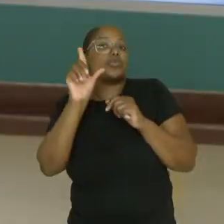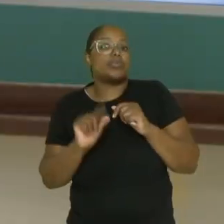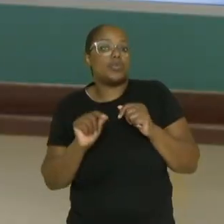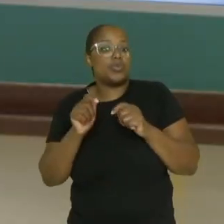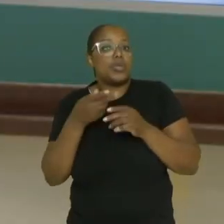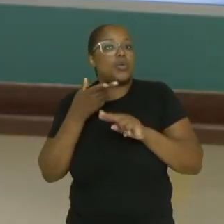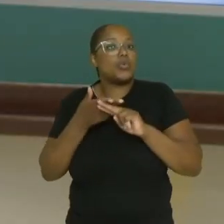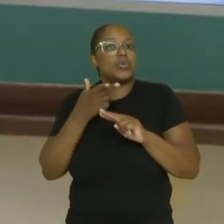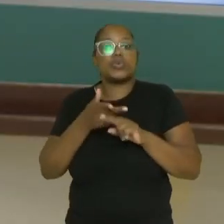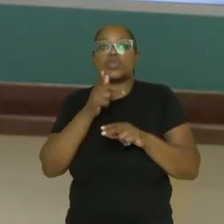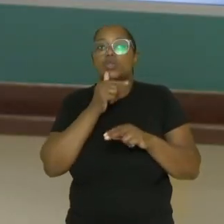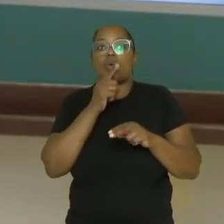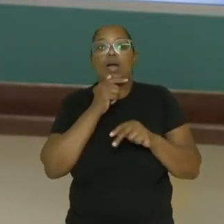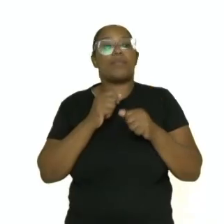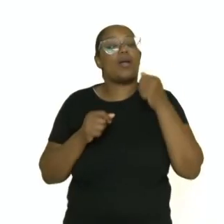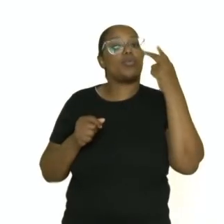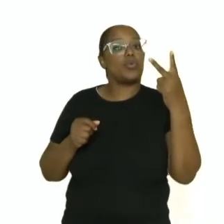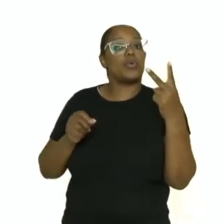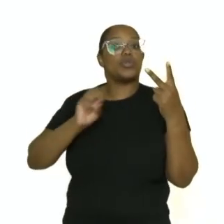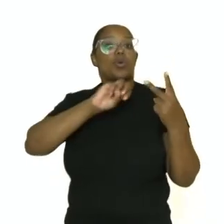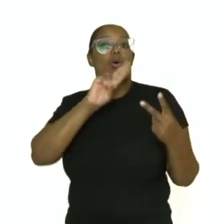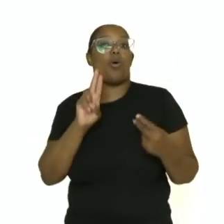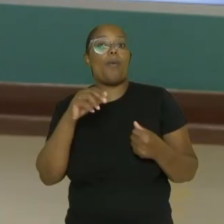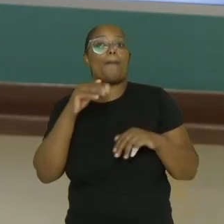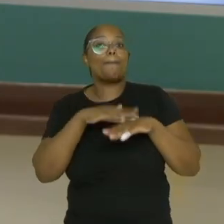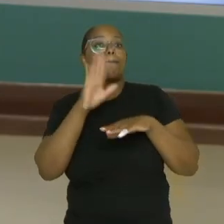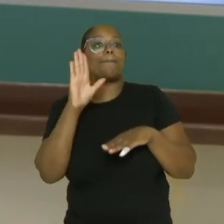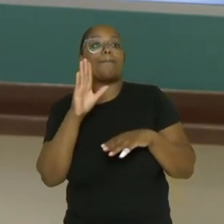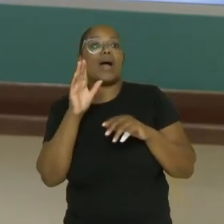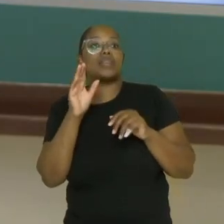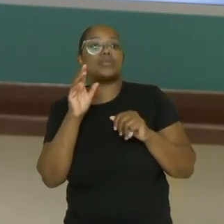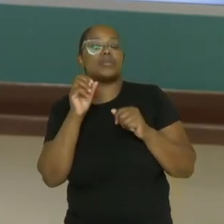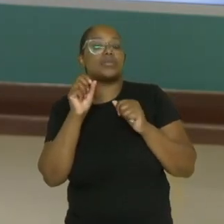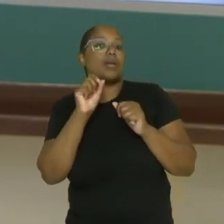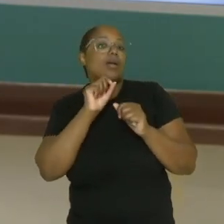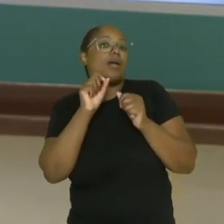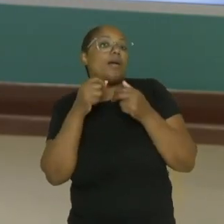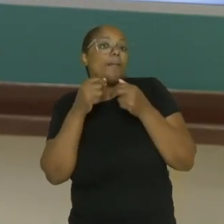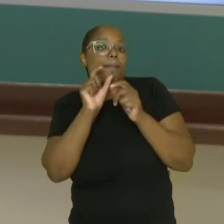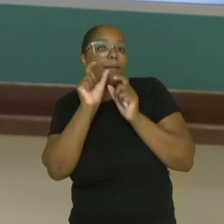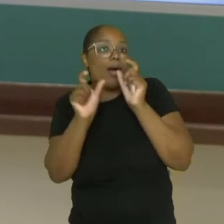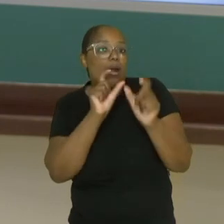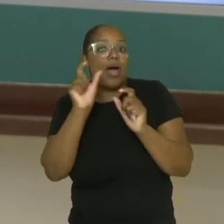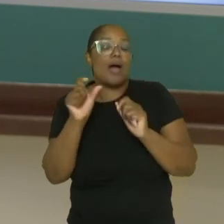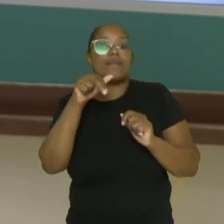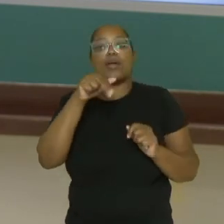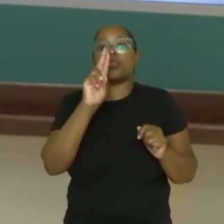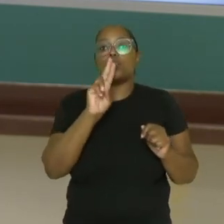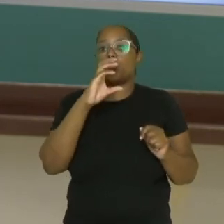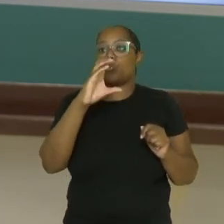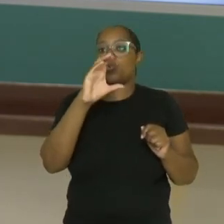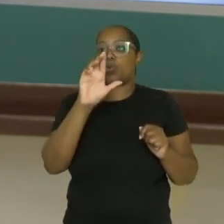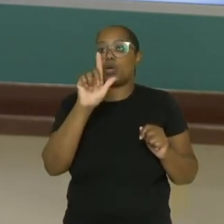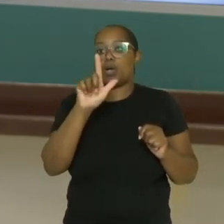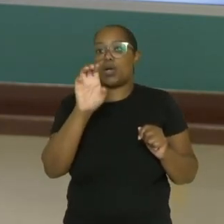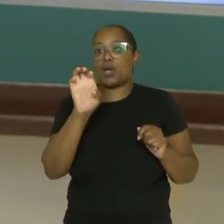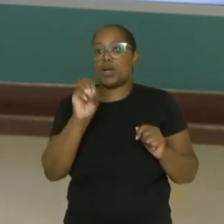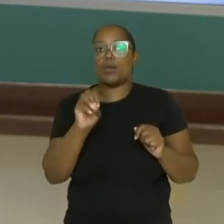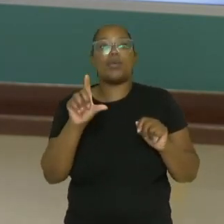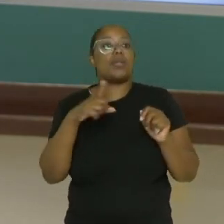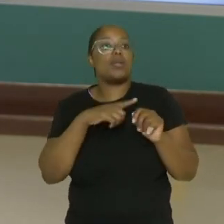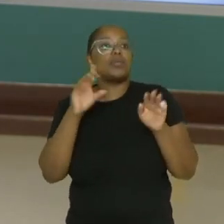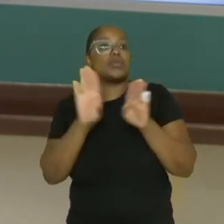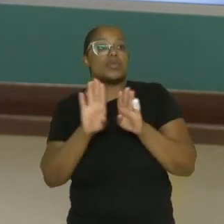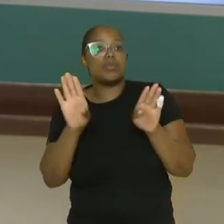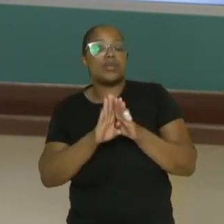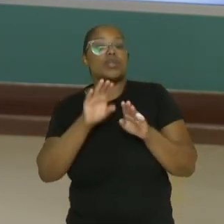Sujeito composto, dois ou mais núcleos, a seca e o desperdício. Então eu tenho dois núcleos, seca e desperdício. E temos